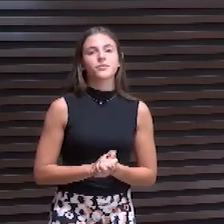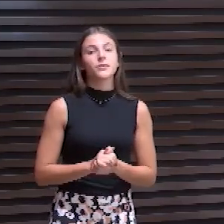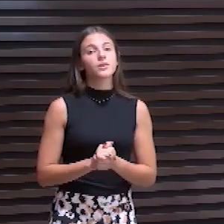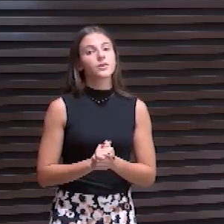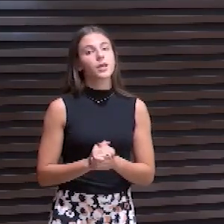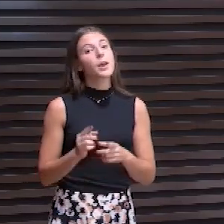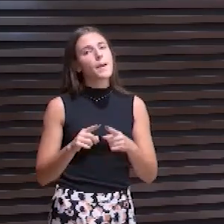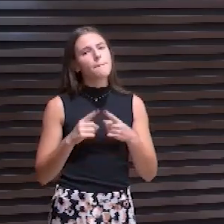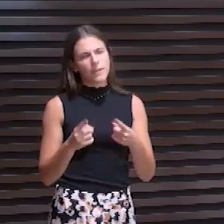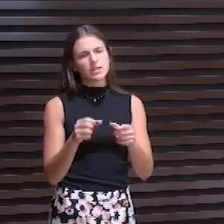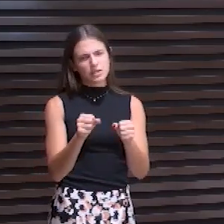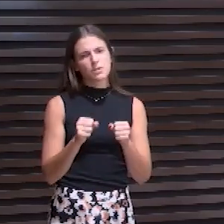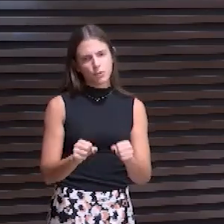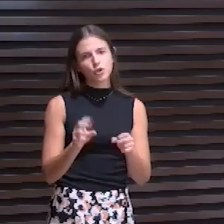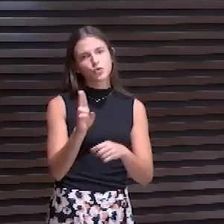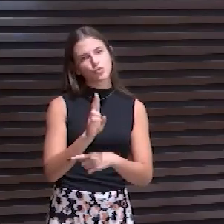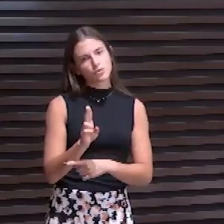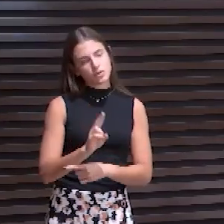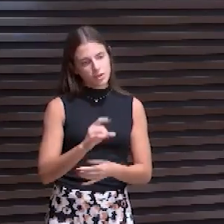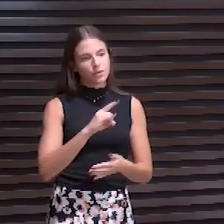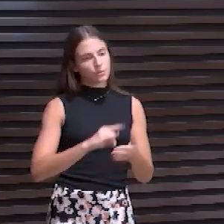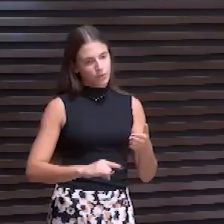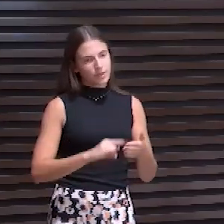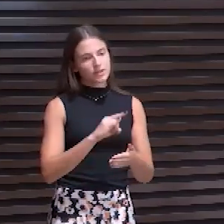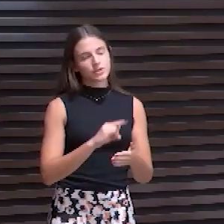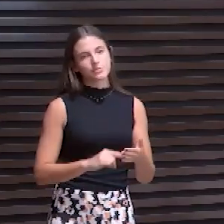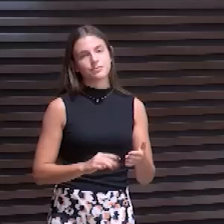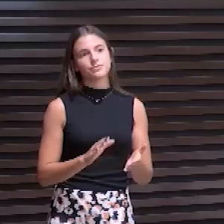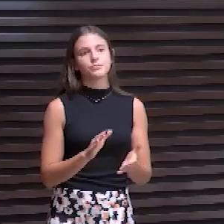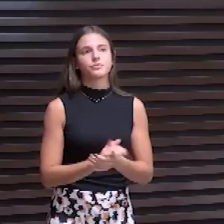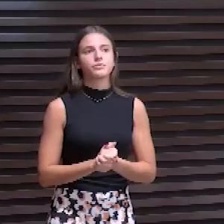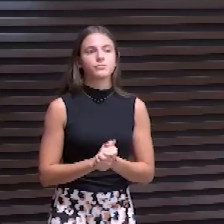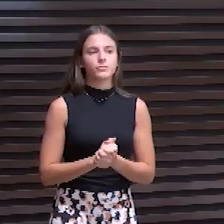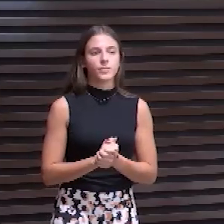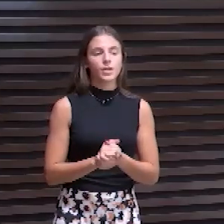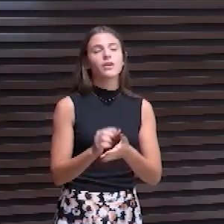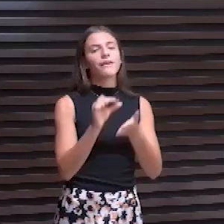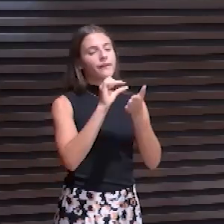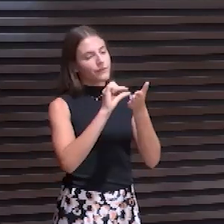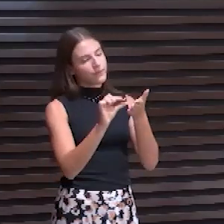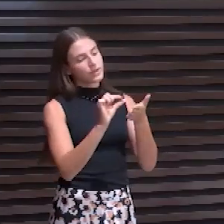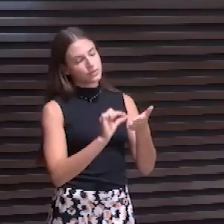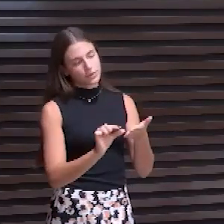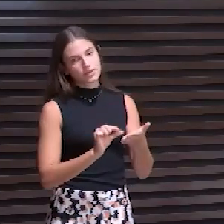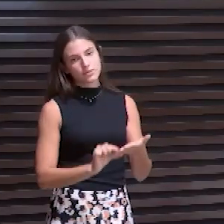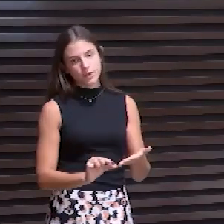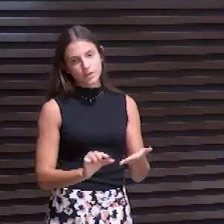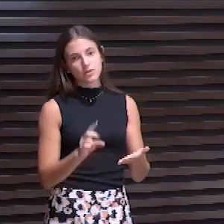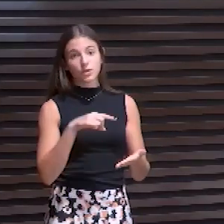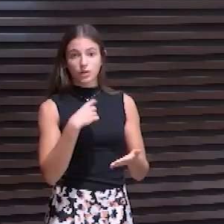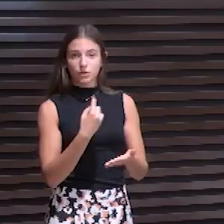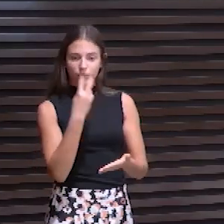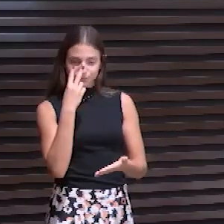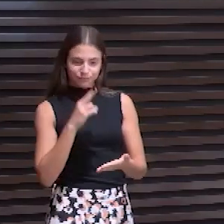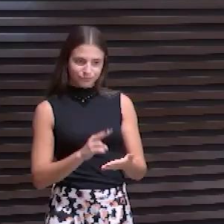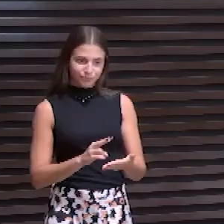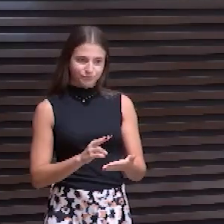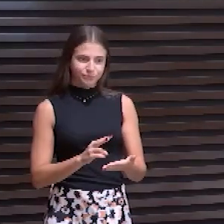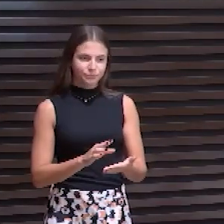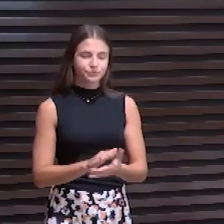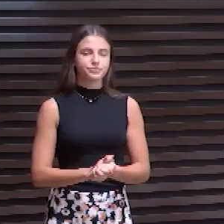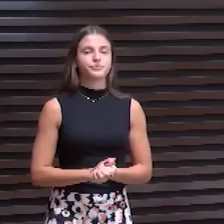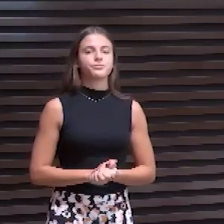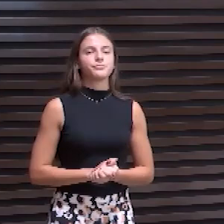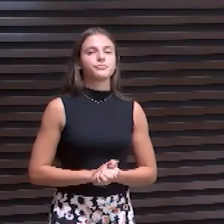para acompanhar pelo boletim. Todo o escopo da pregação está aqui, e ali está o verso a verso que nós iremos expor.